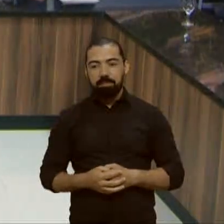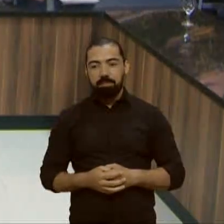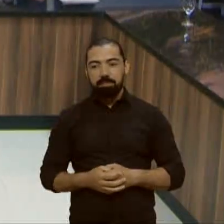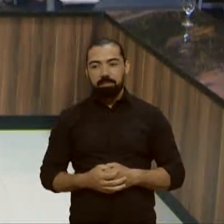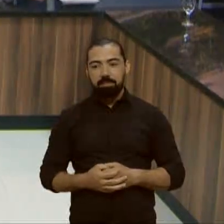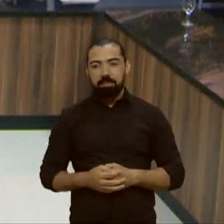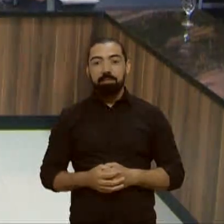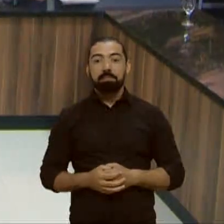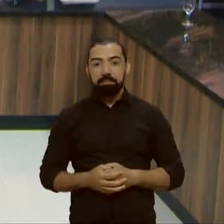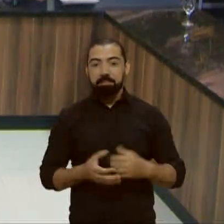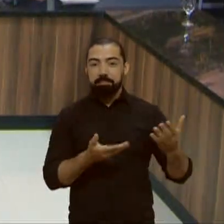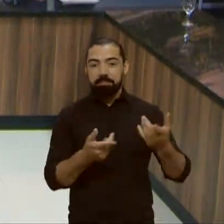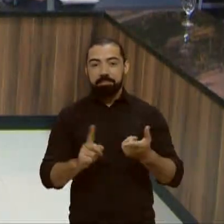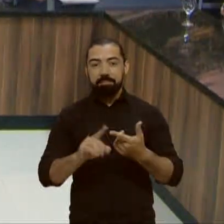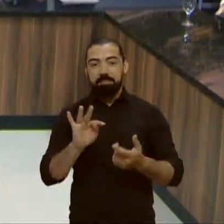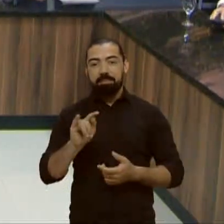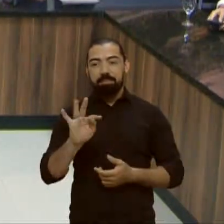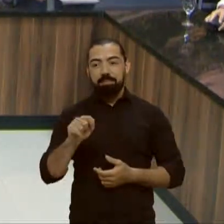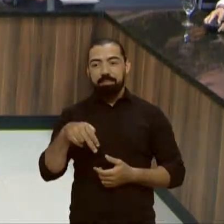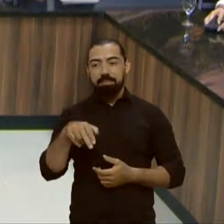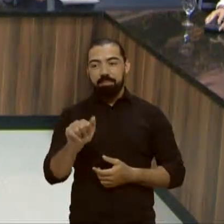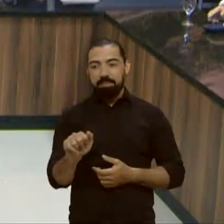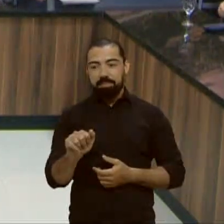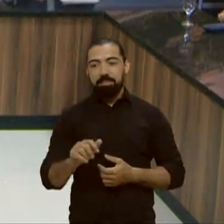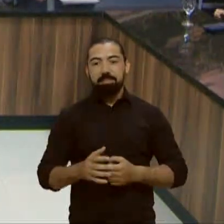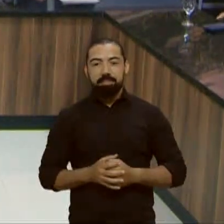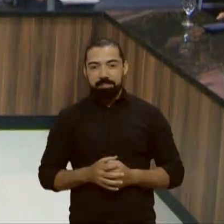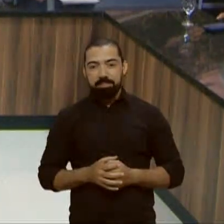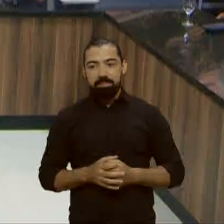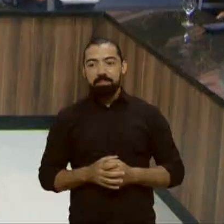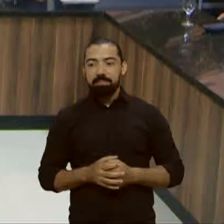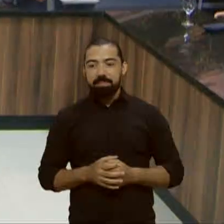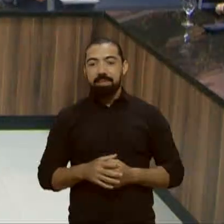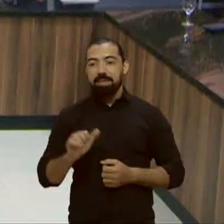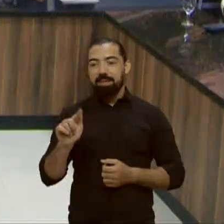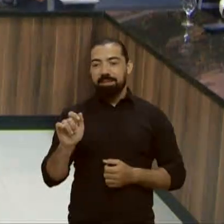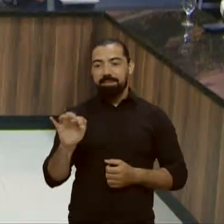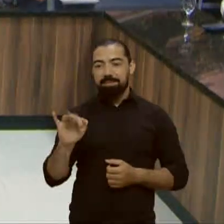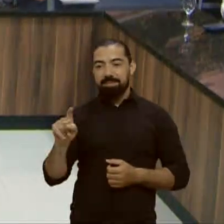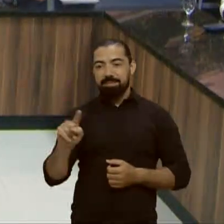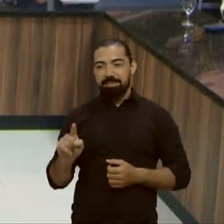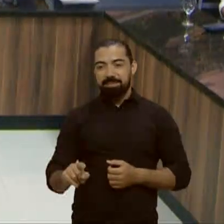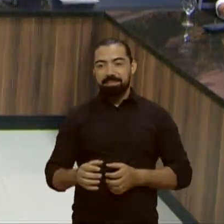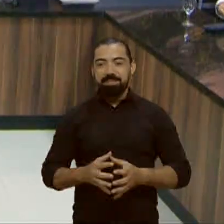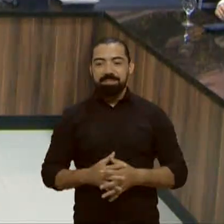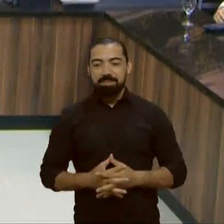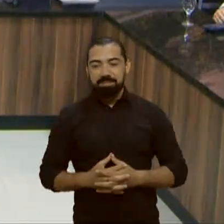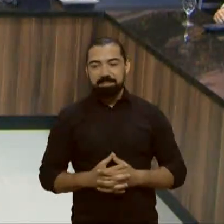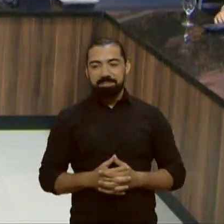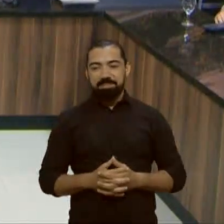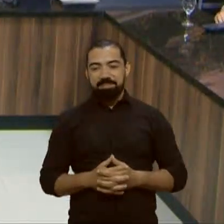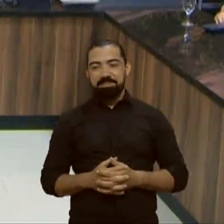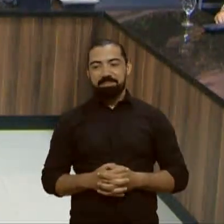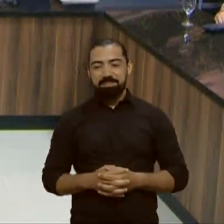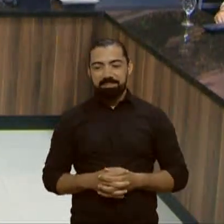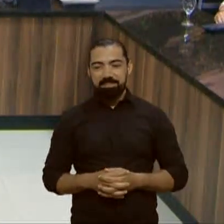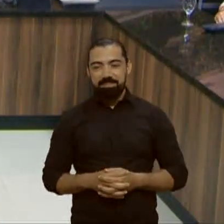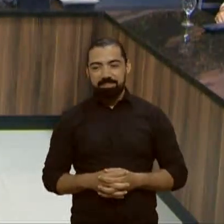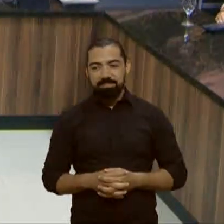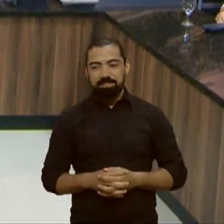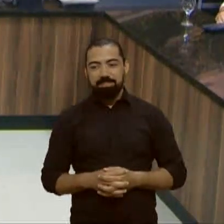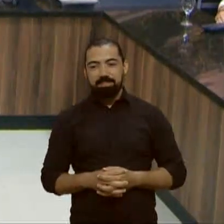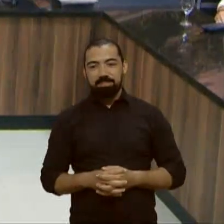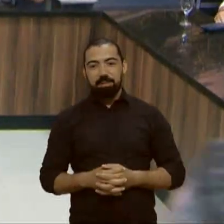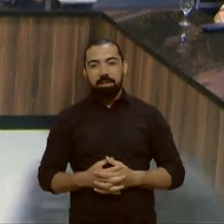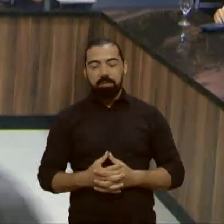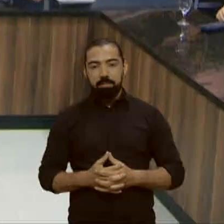Gostaria de convidar Tatiana Barroso, gerente de capacitação da AGFIS. Obrigado, viu?